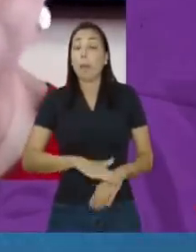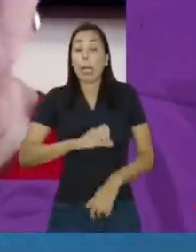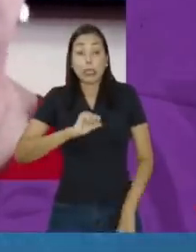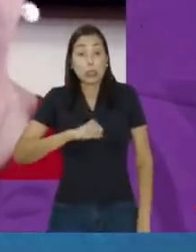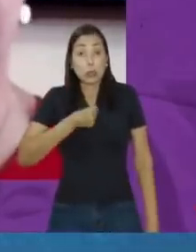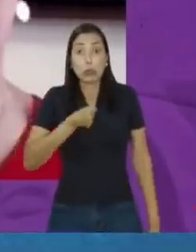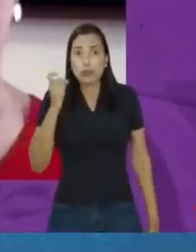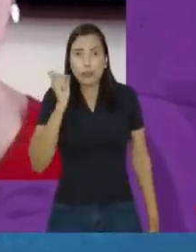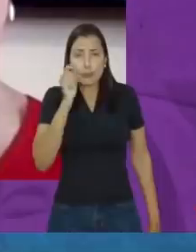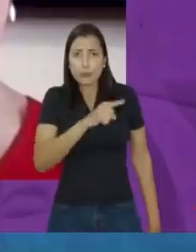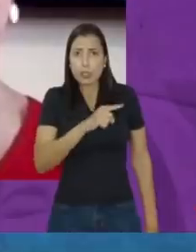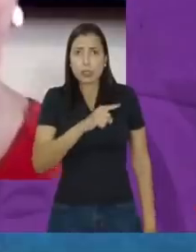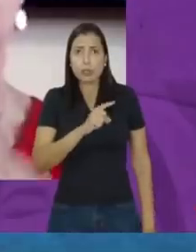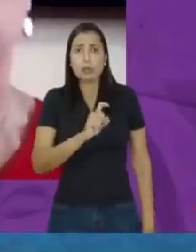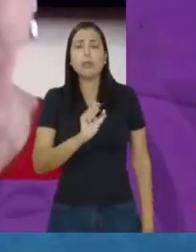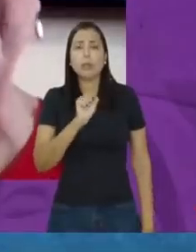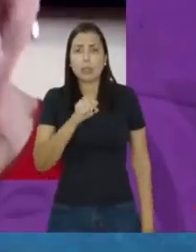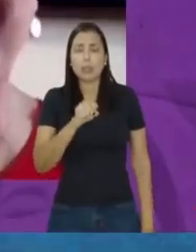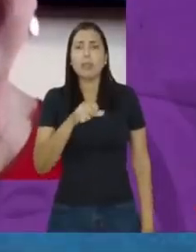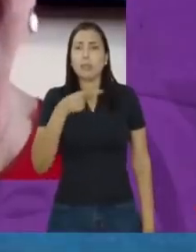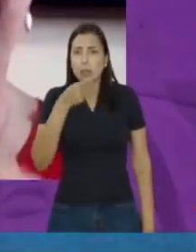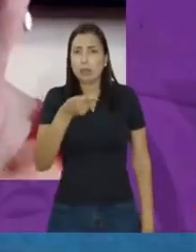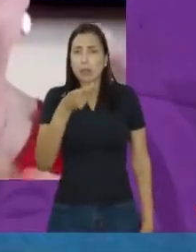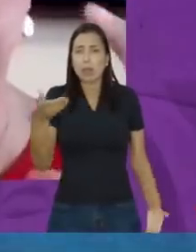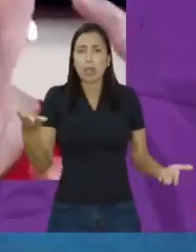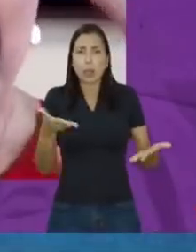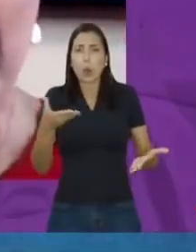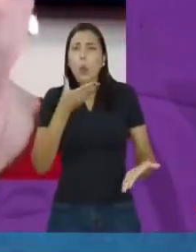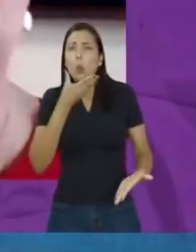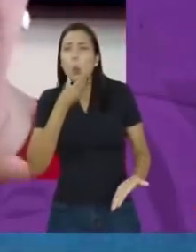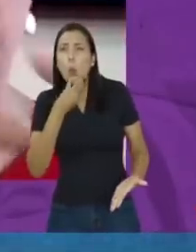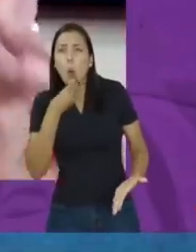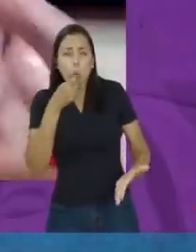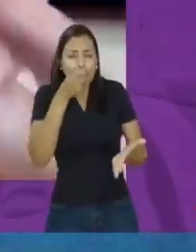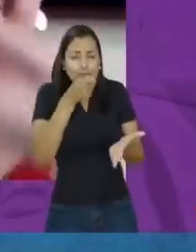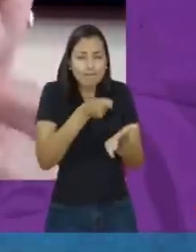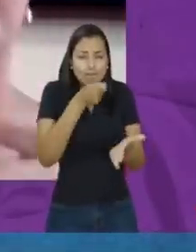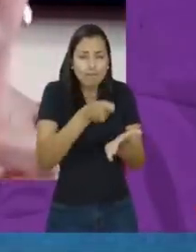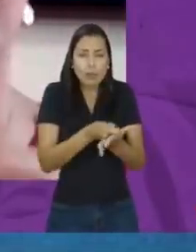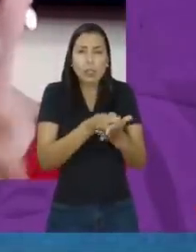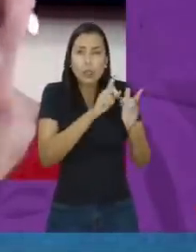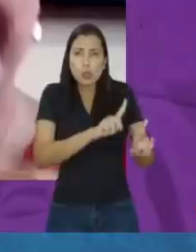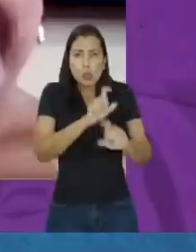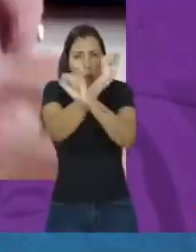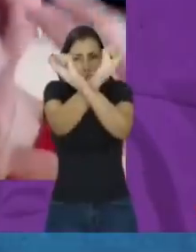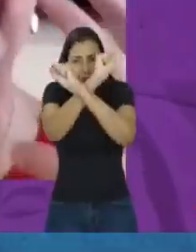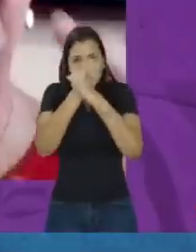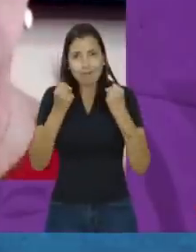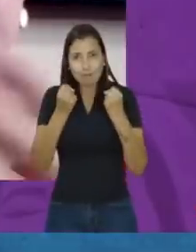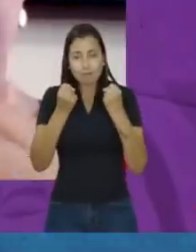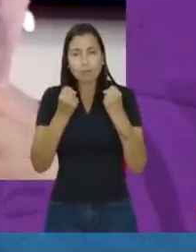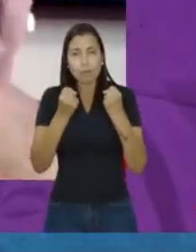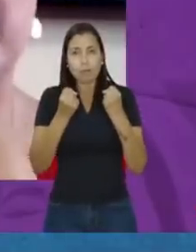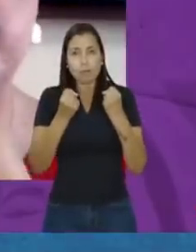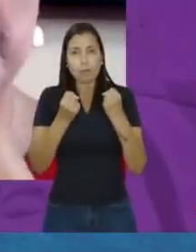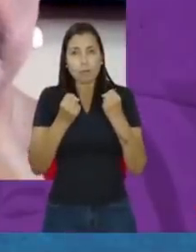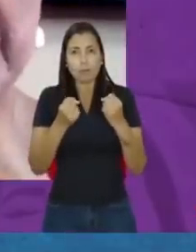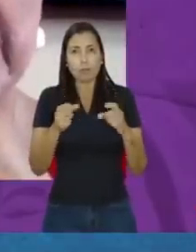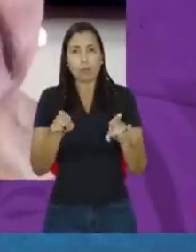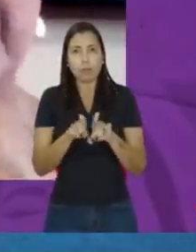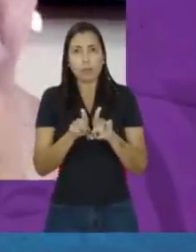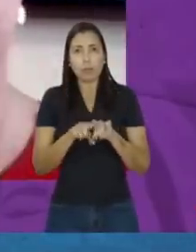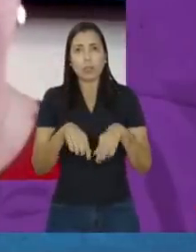no sentido amplo da palavra, no patriarcalismo misturado com escravidão e